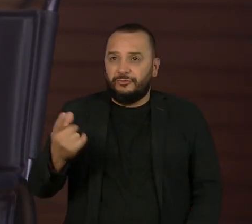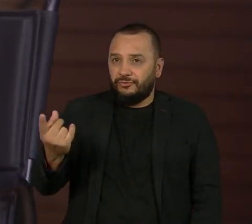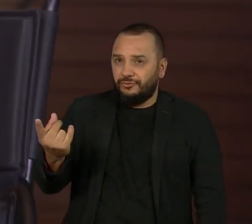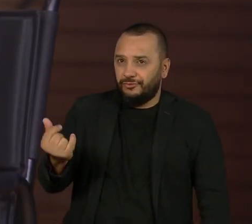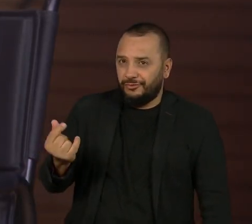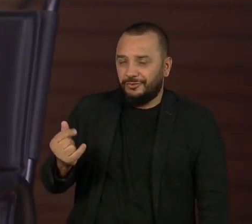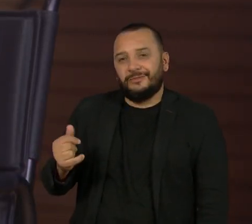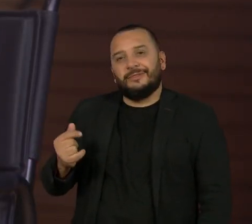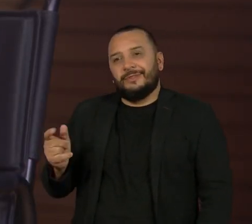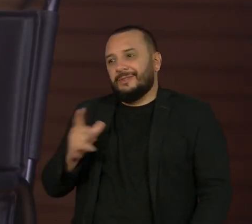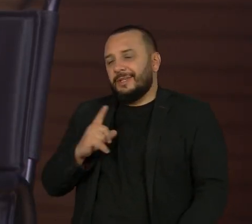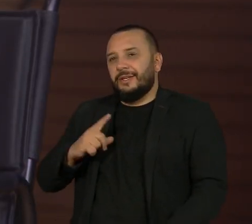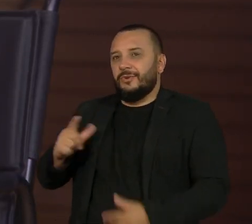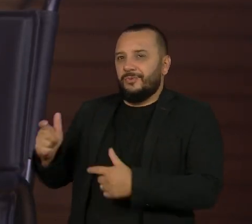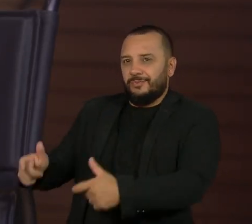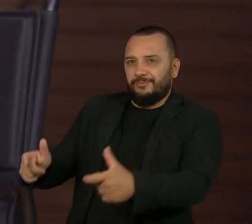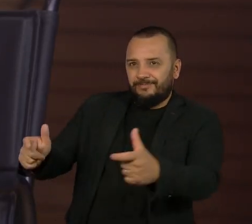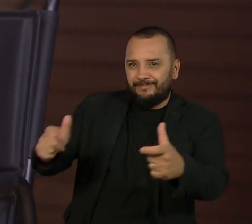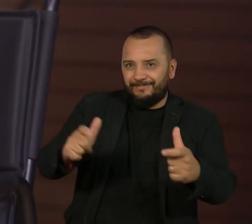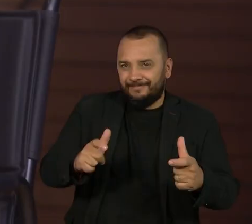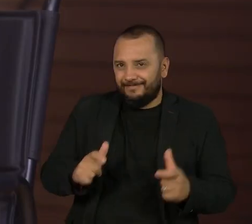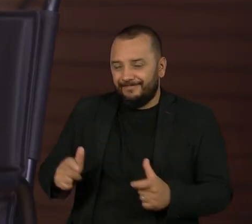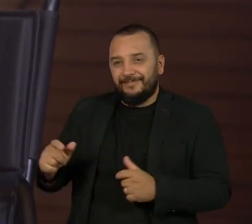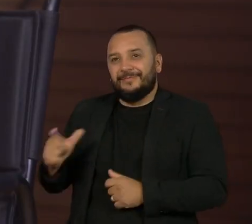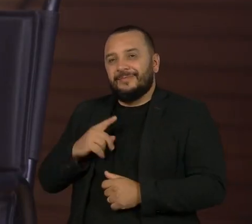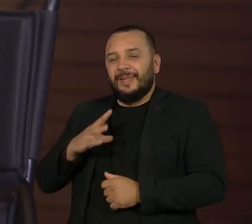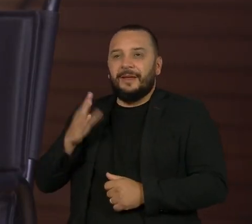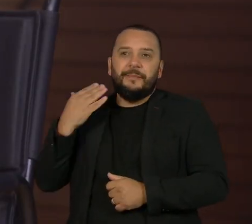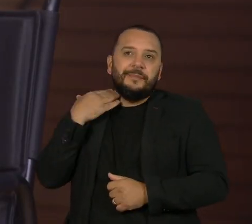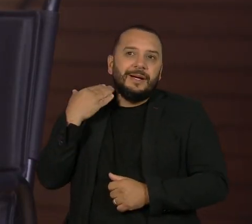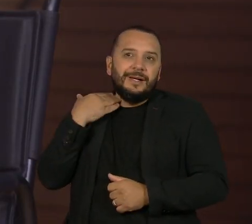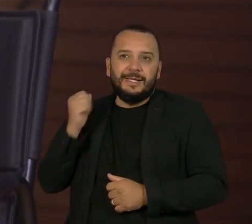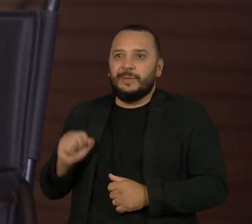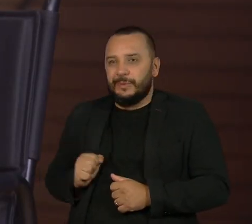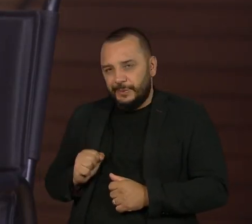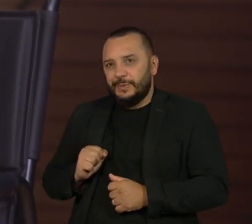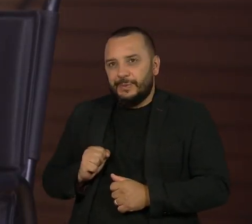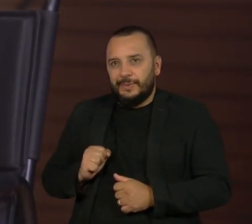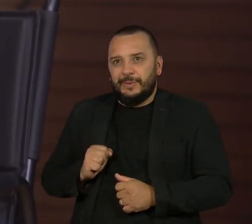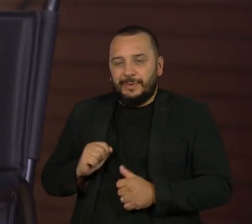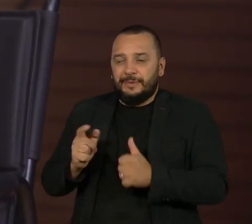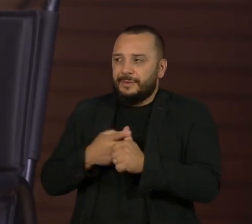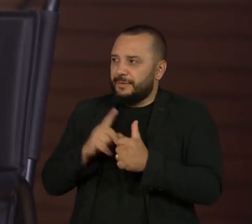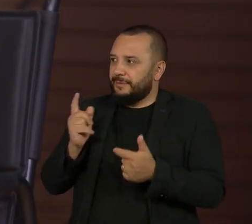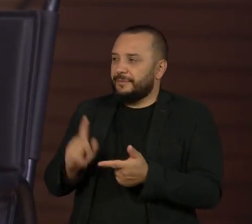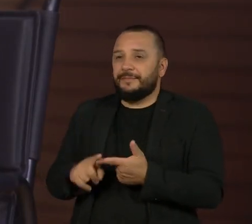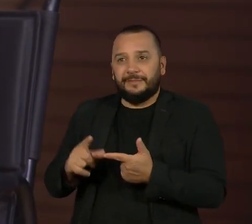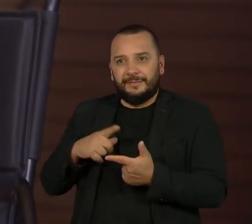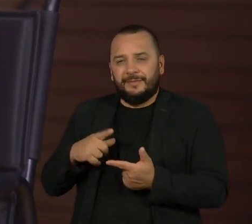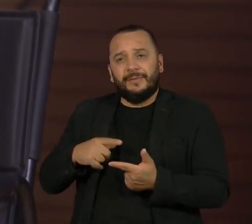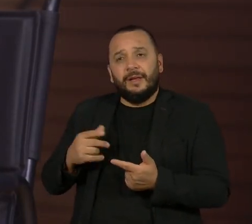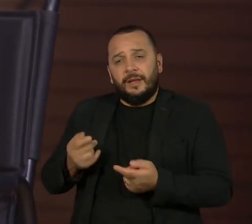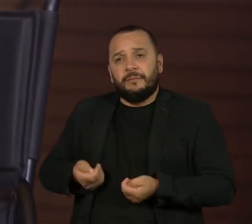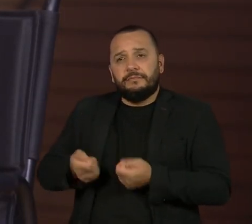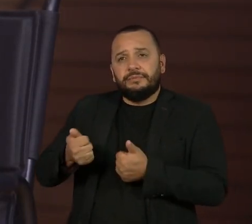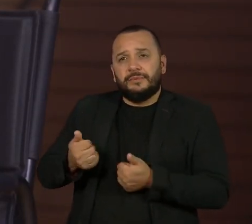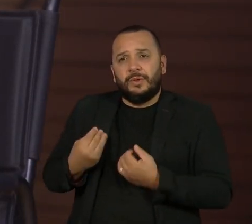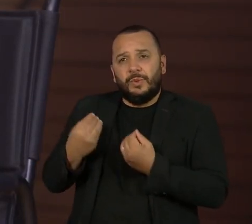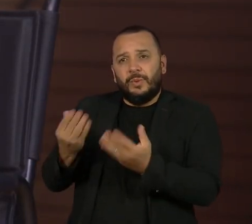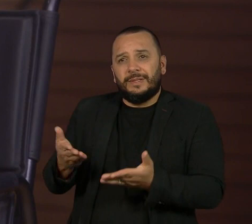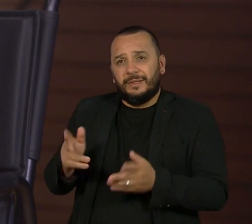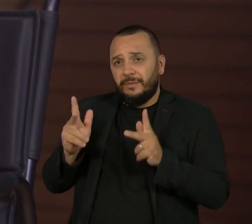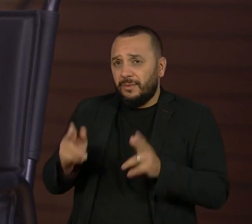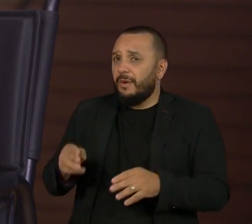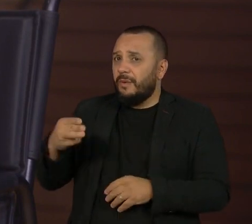de muitos lugares, então vem dos bancos multilaterais, por exemplo, né? vem das doações, como o Mário